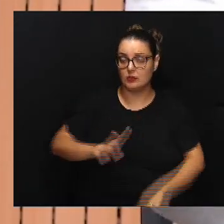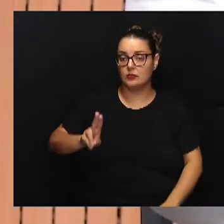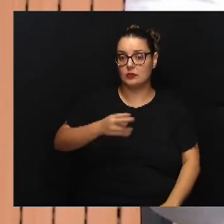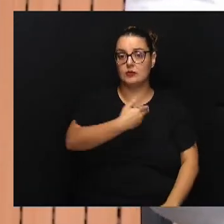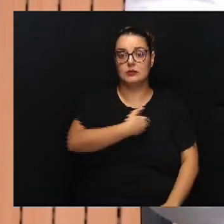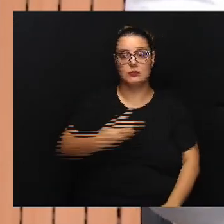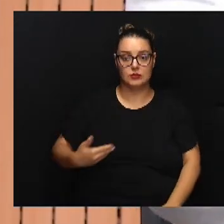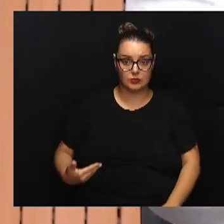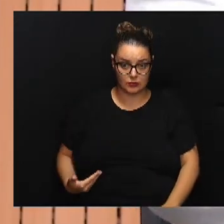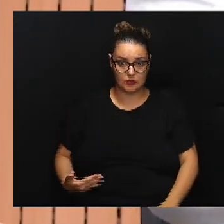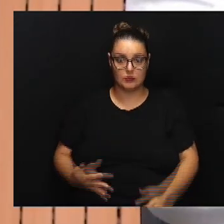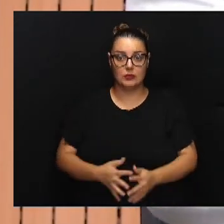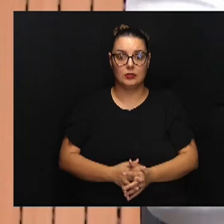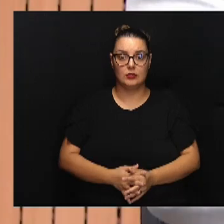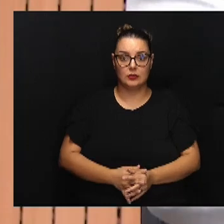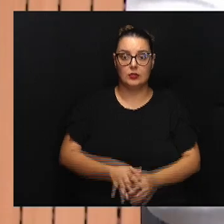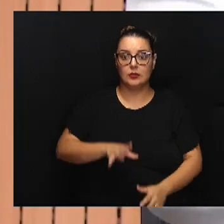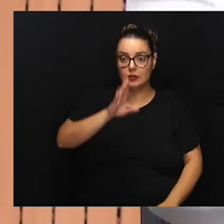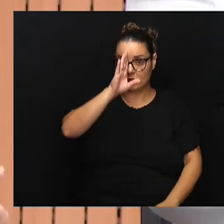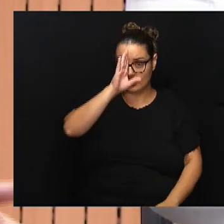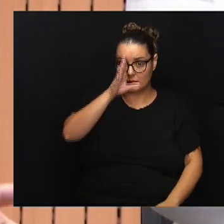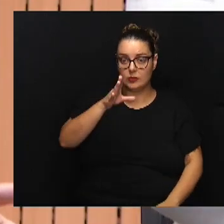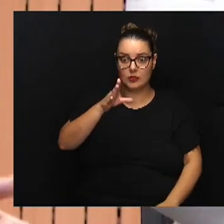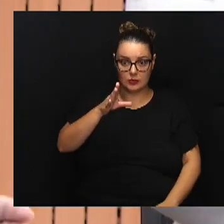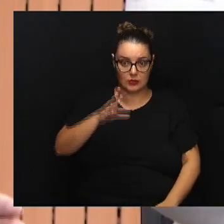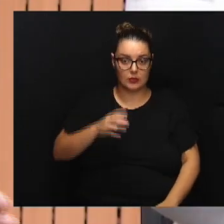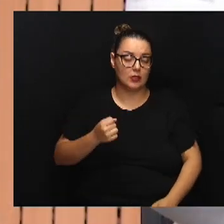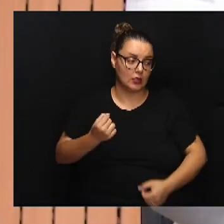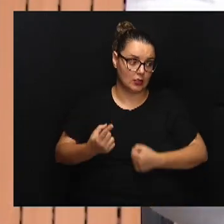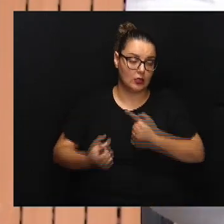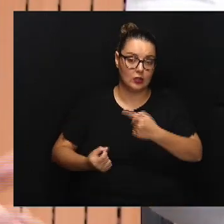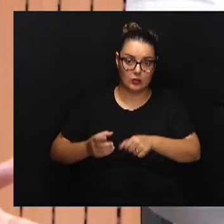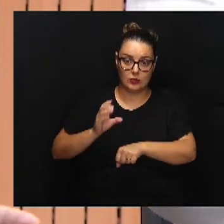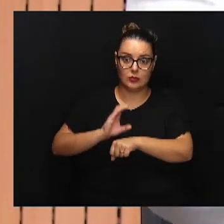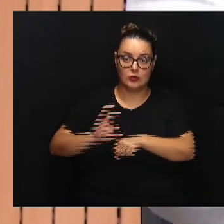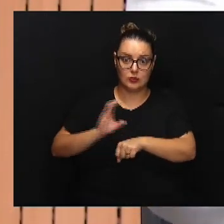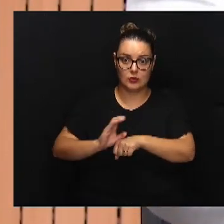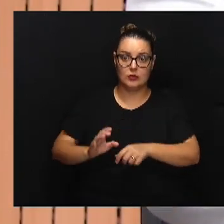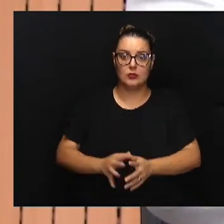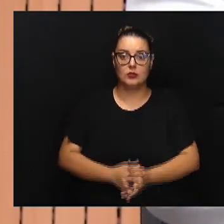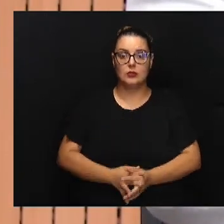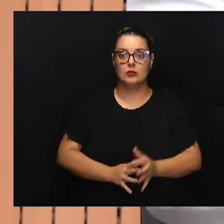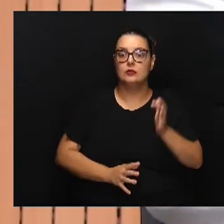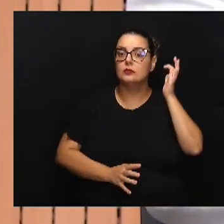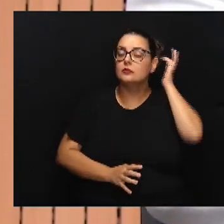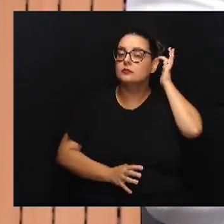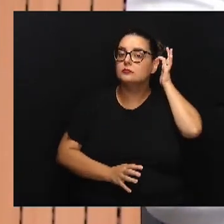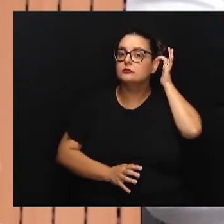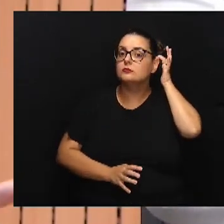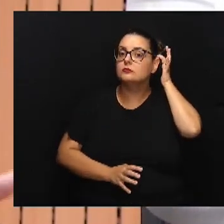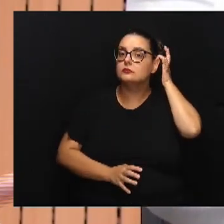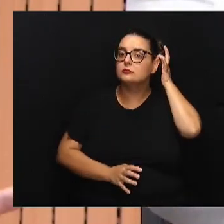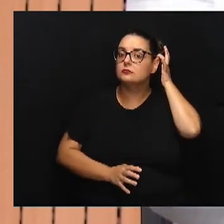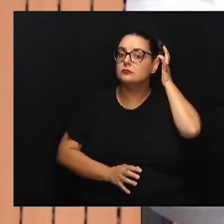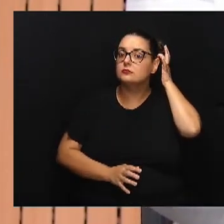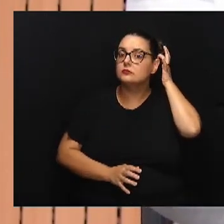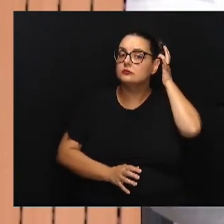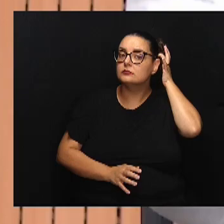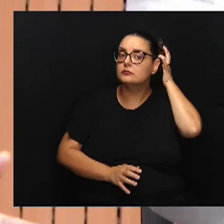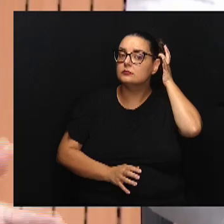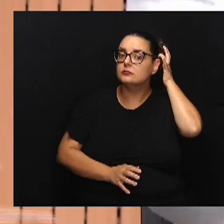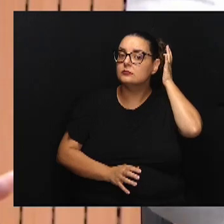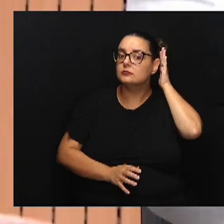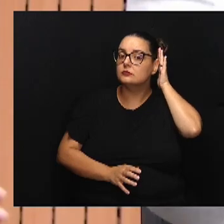pública, principalmente determinados cursos, né? Então, a gente